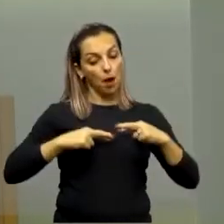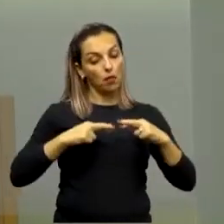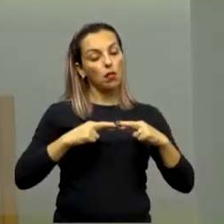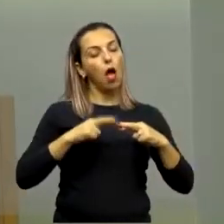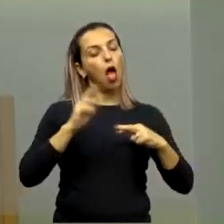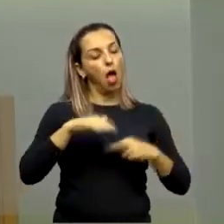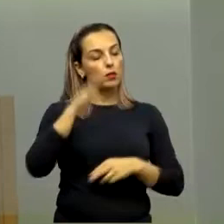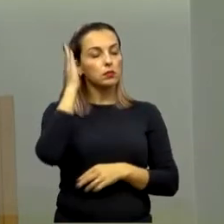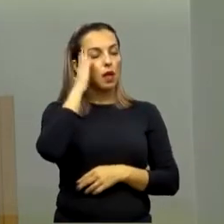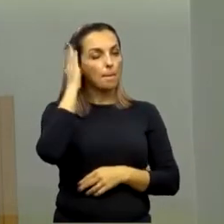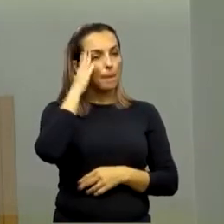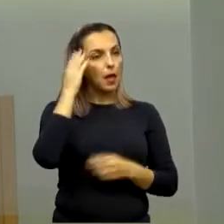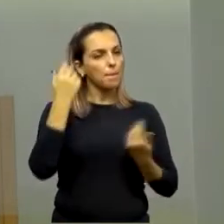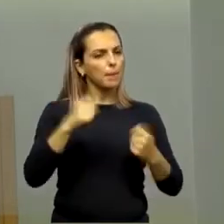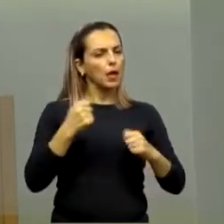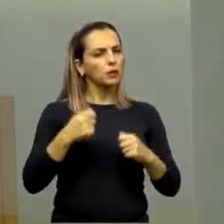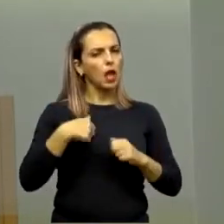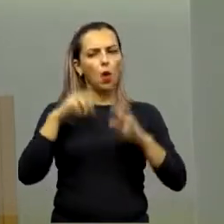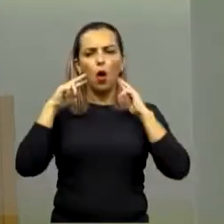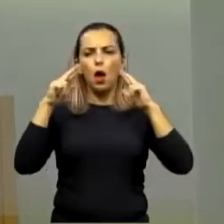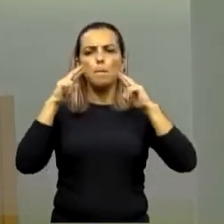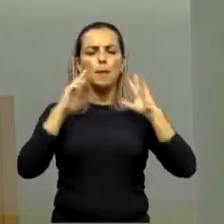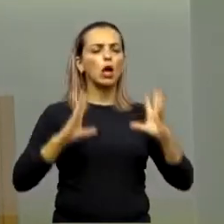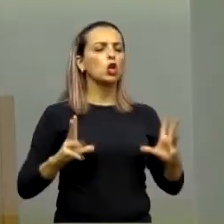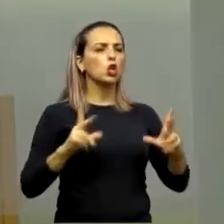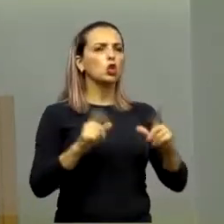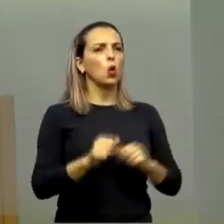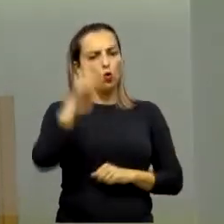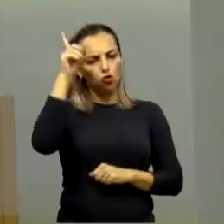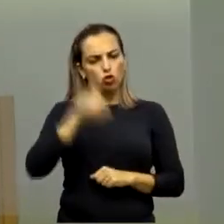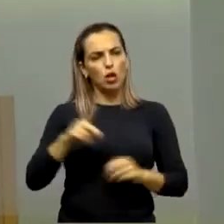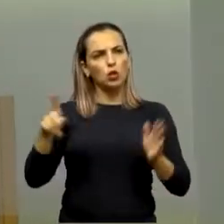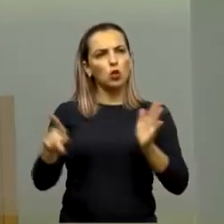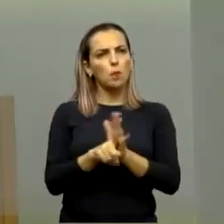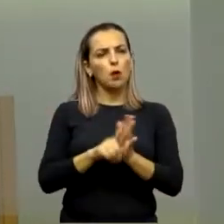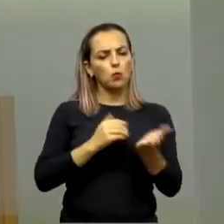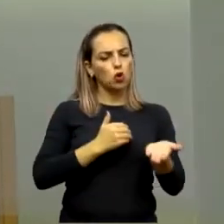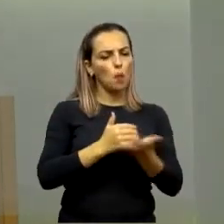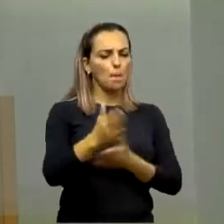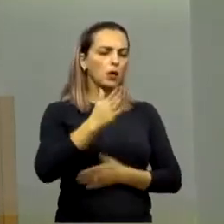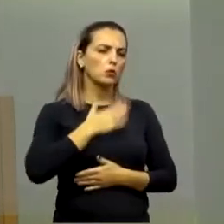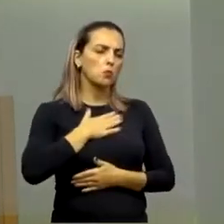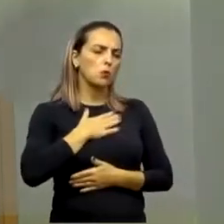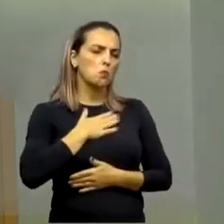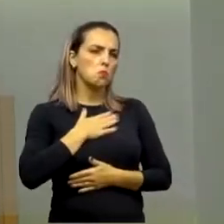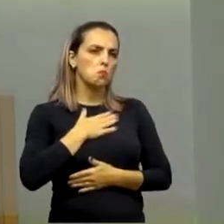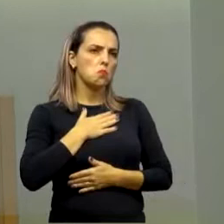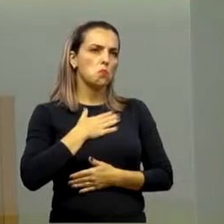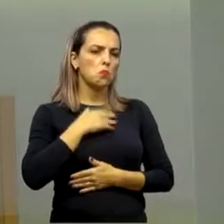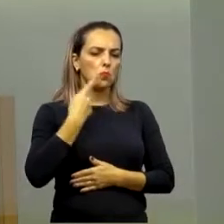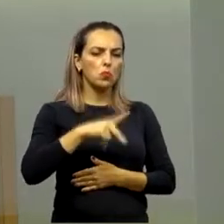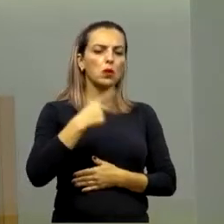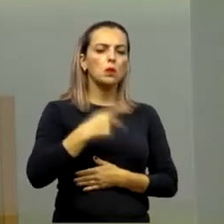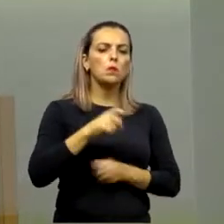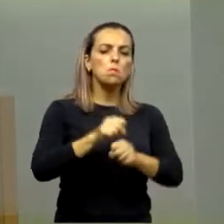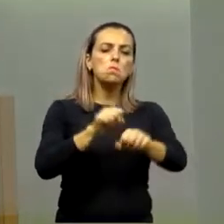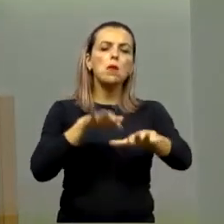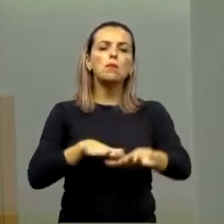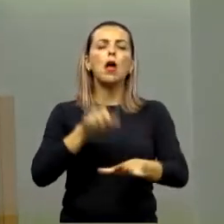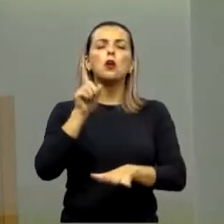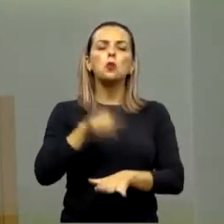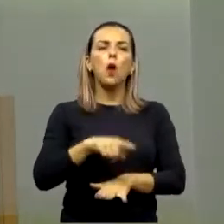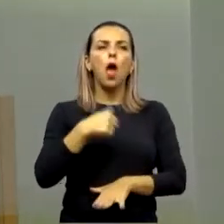tem que saber respeitar e eu respeito todo mundo direito do vereador termina quando eu começo aí eu acho que esse parlamento é assim